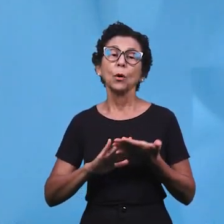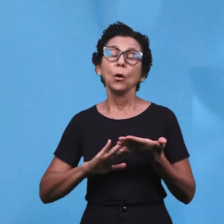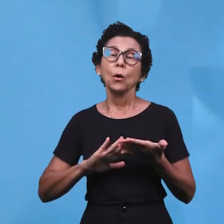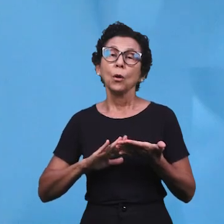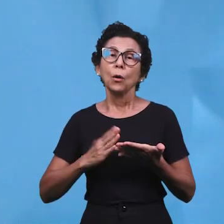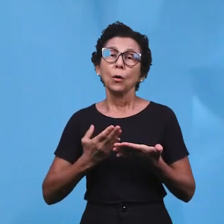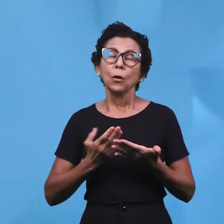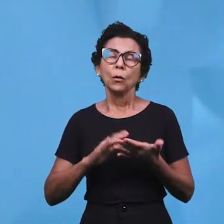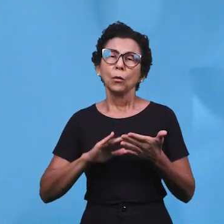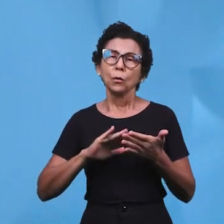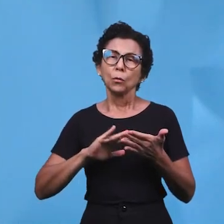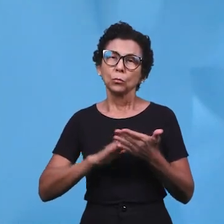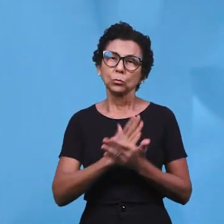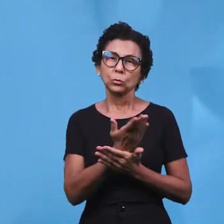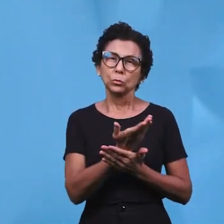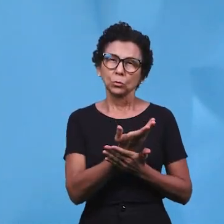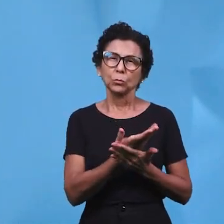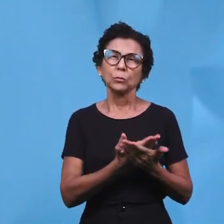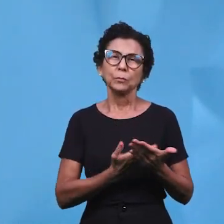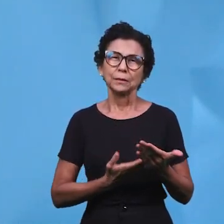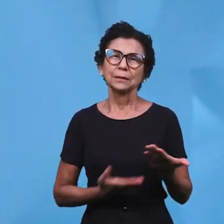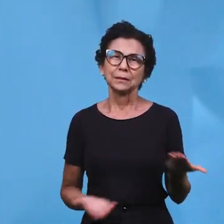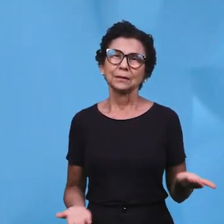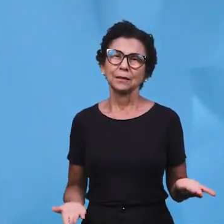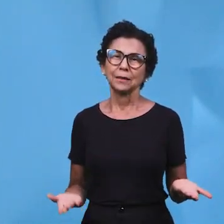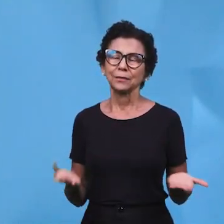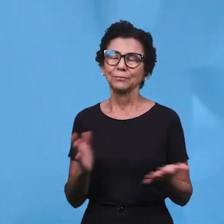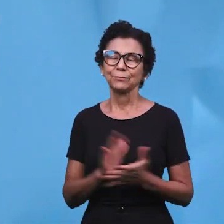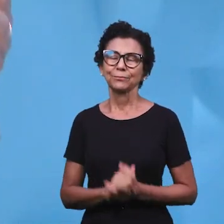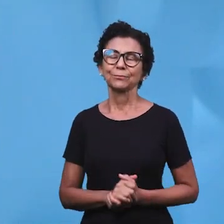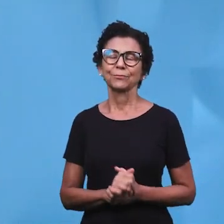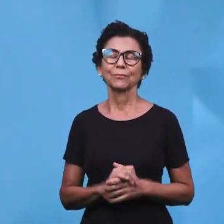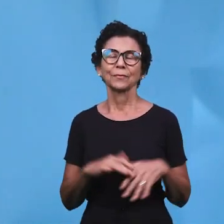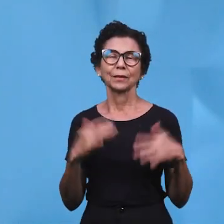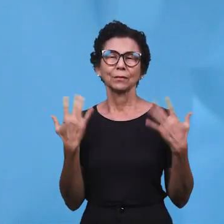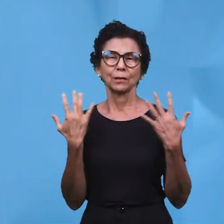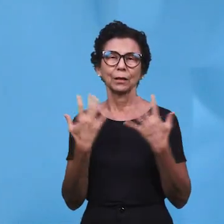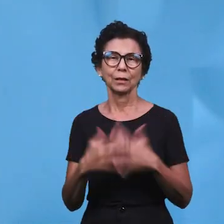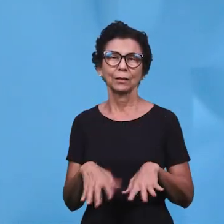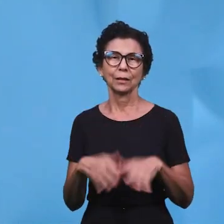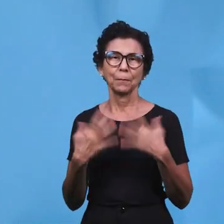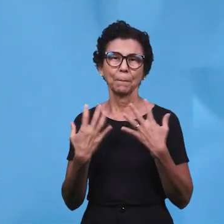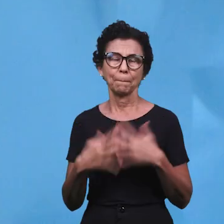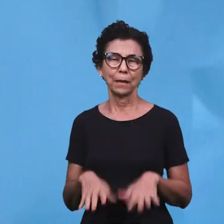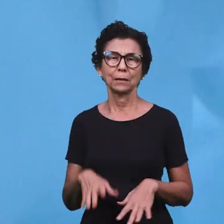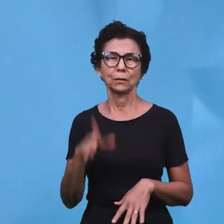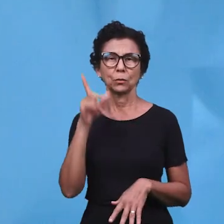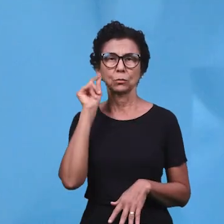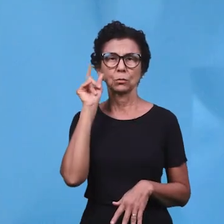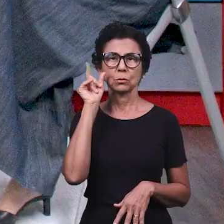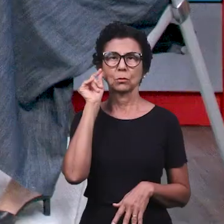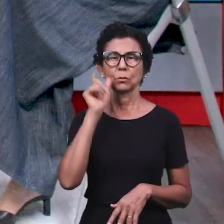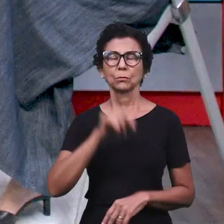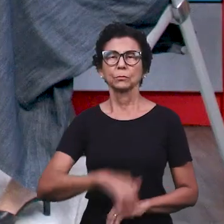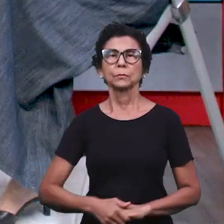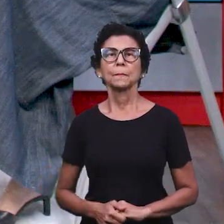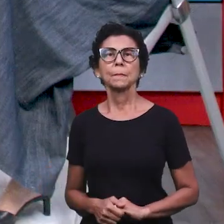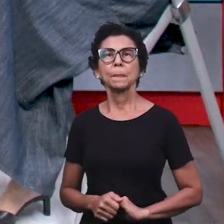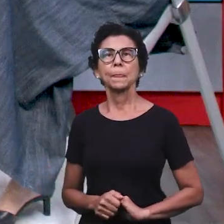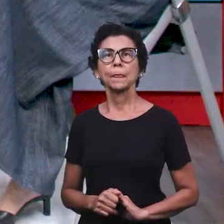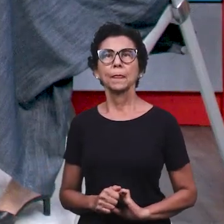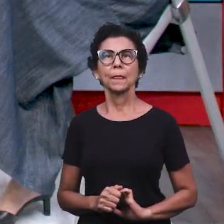que burlam essa função normal do nosso corpo e atrapalham o início e a manutenção do sono. E a gente